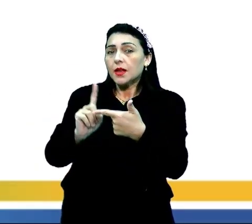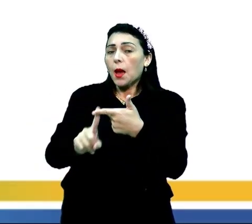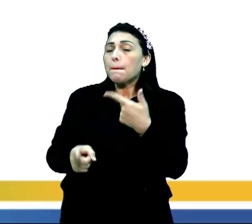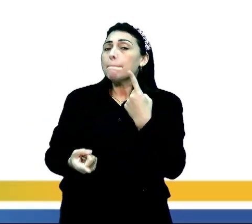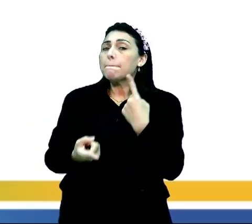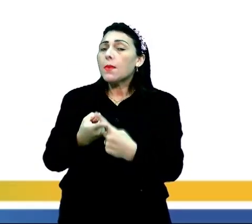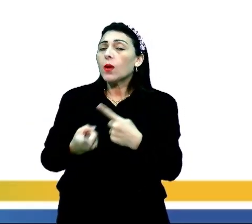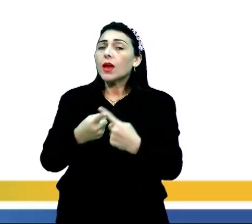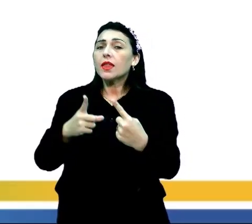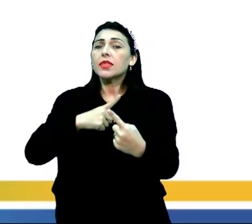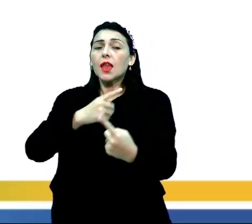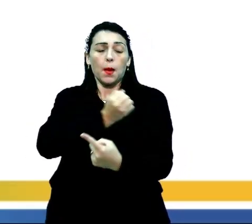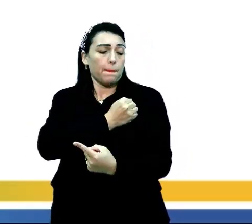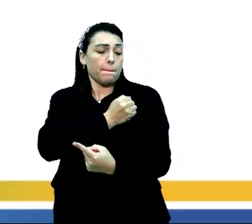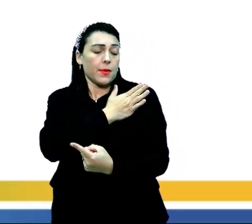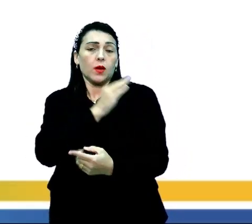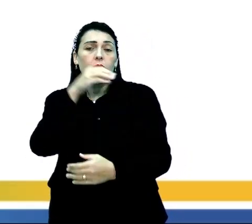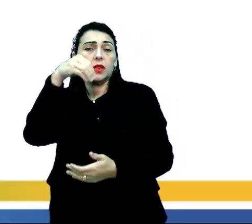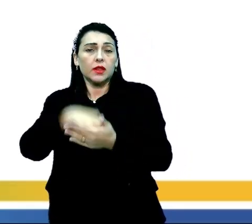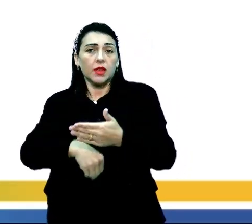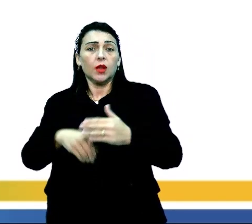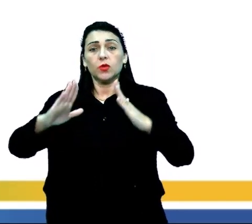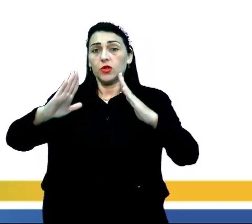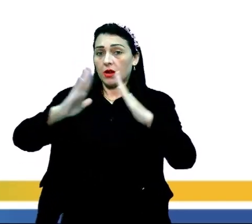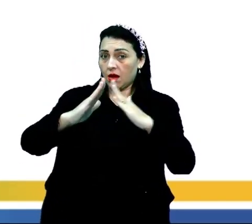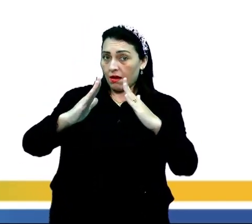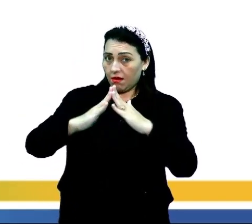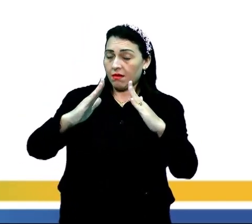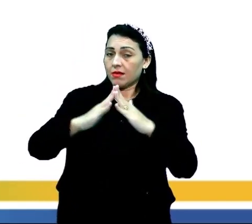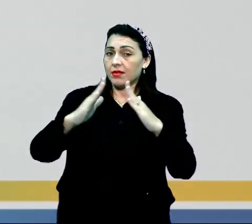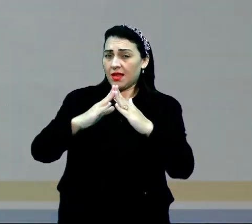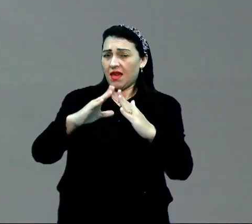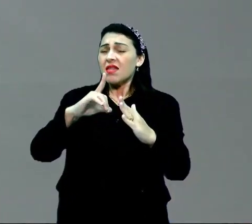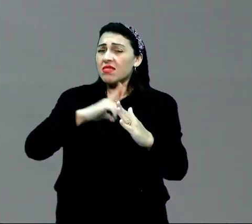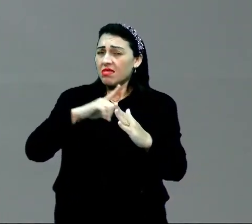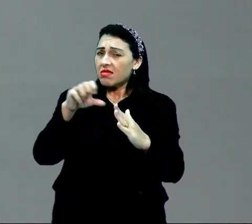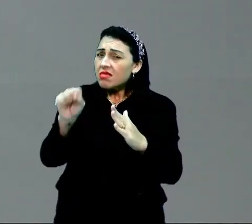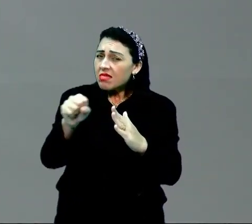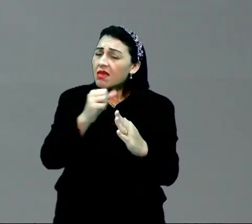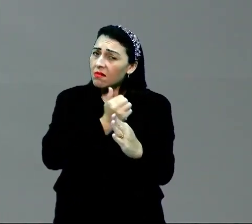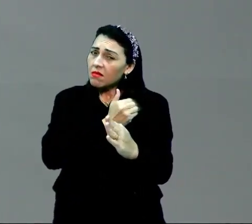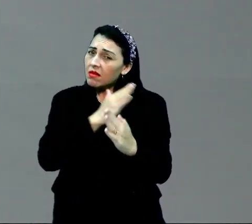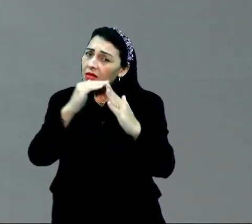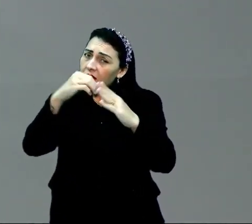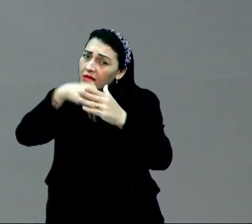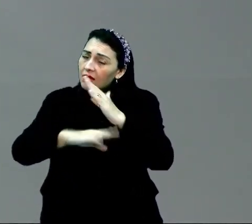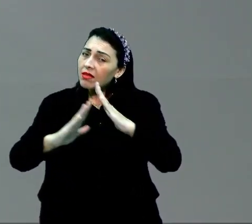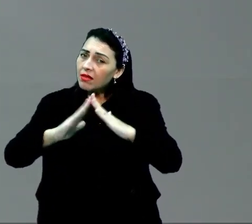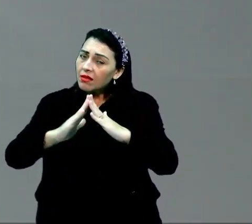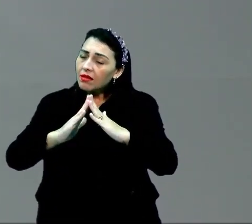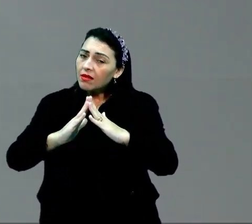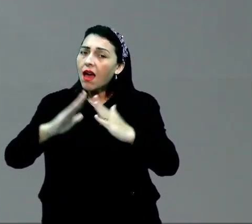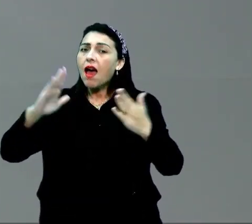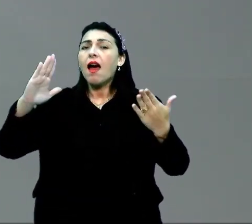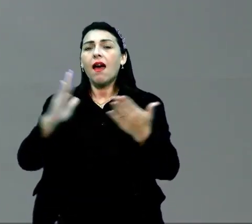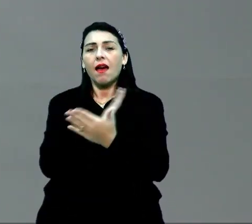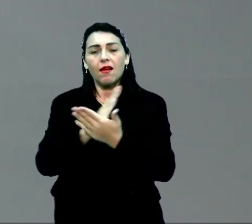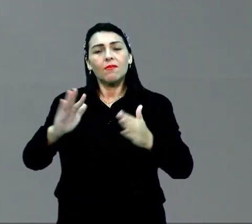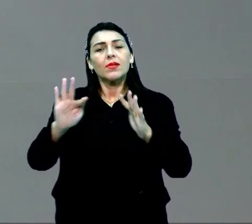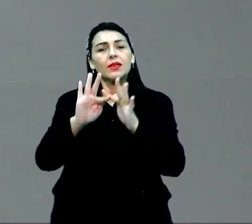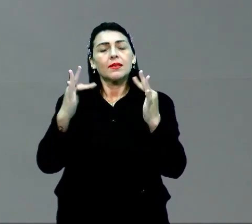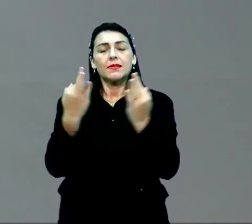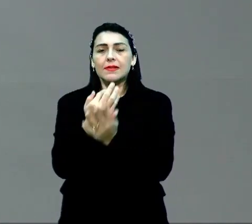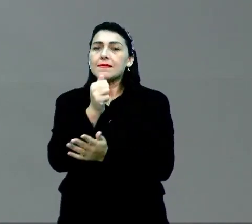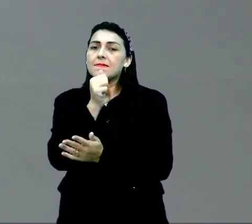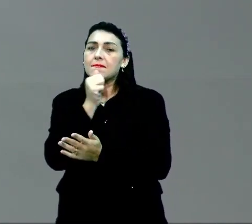porque existe o preconceito dentro de casa. Existe o preconceito dentro de casa? Algumas famílias